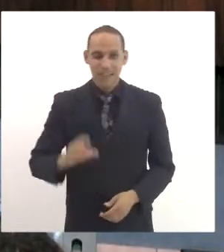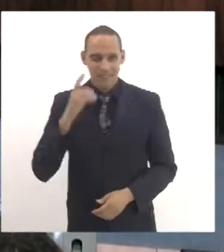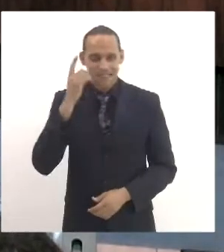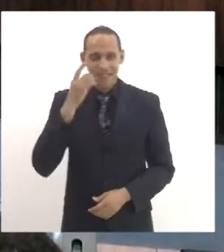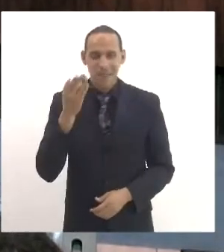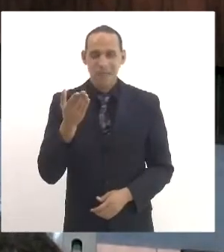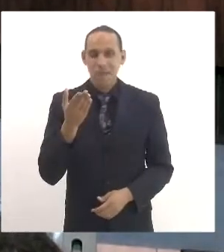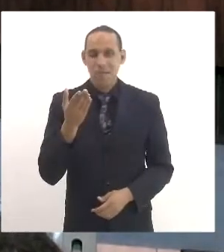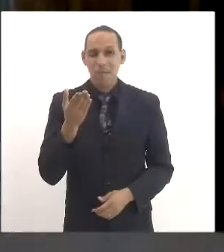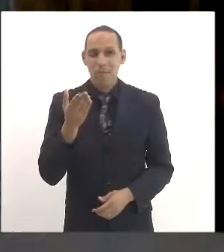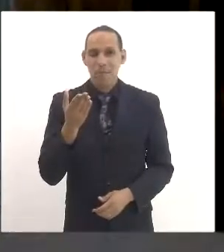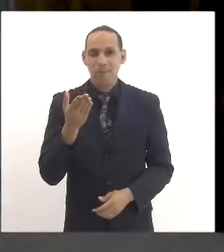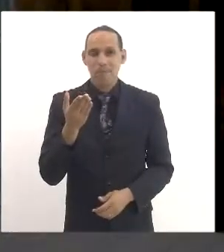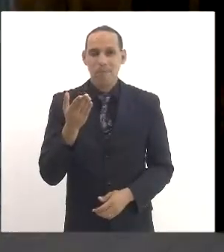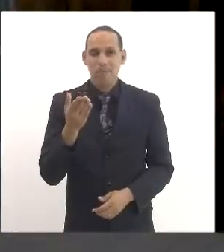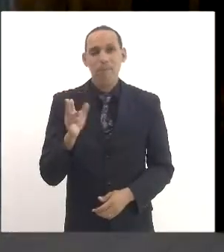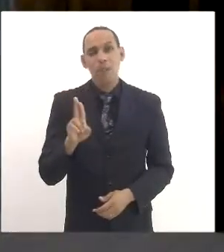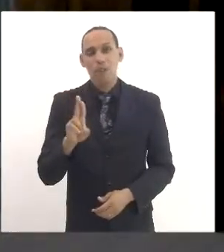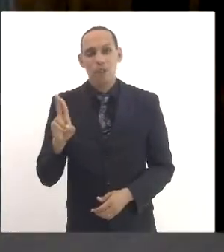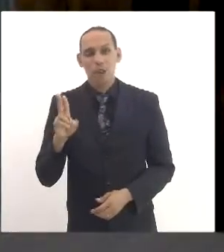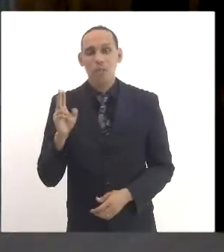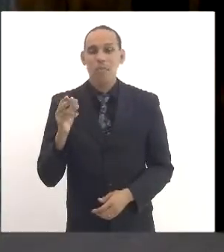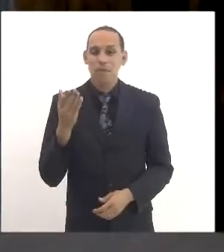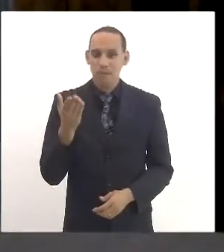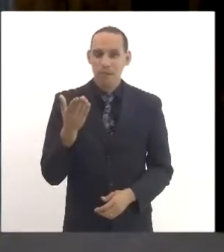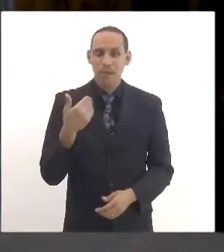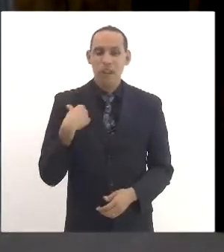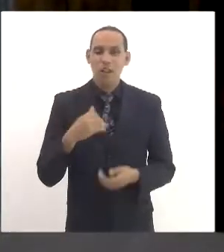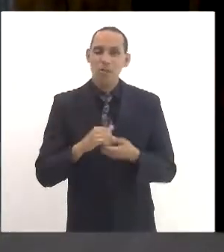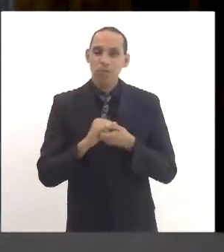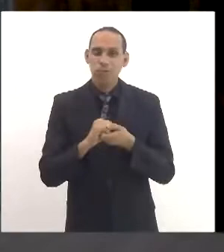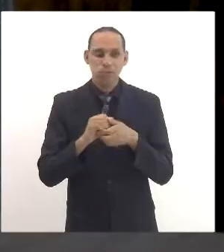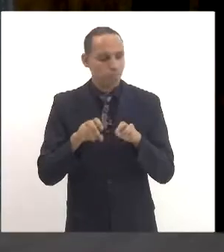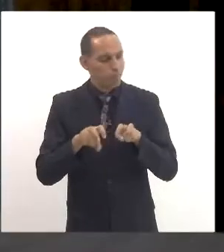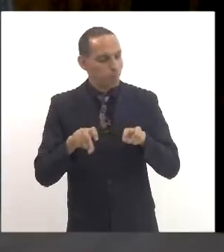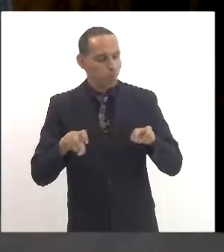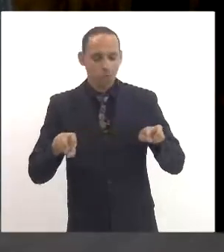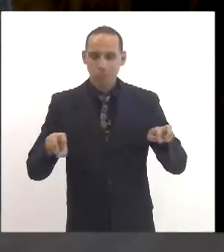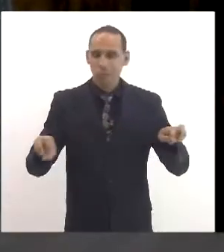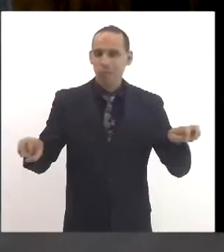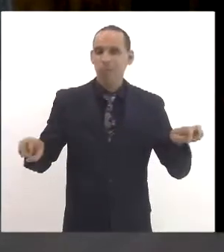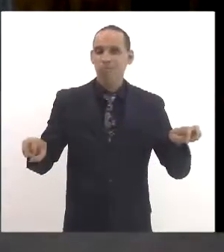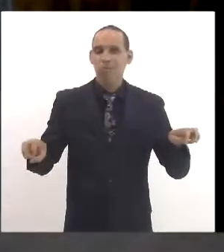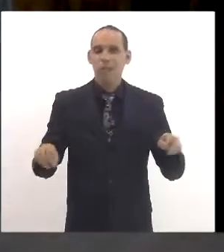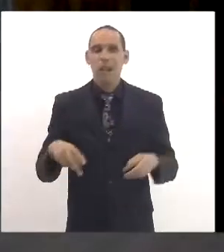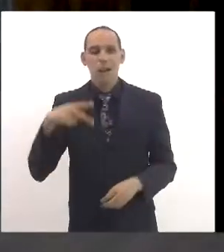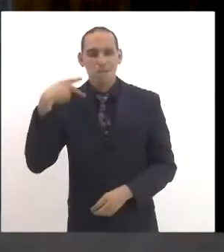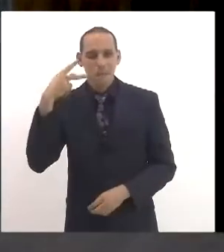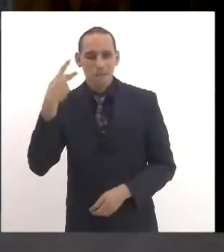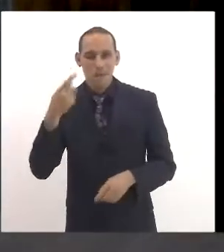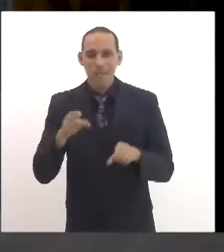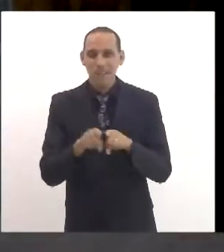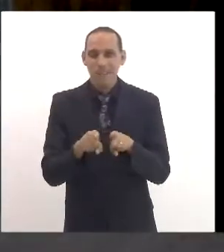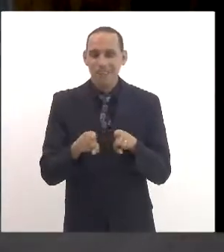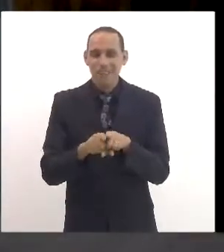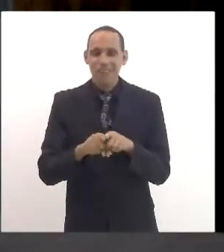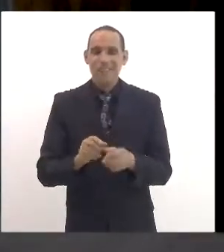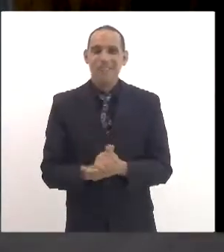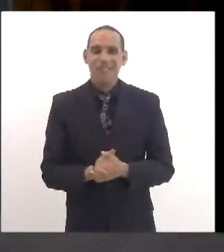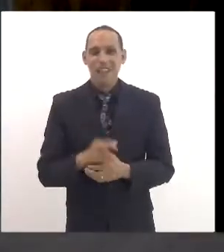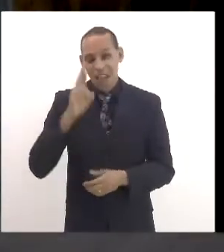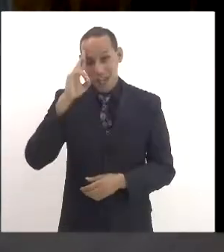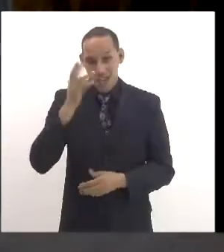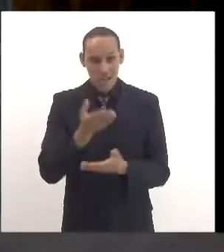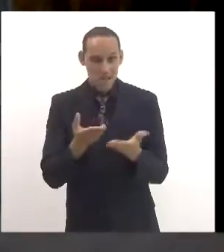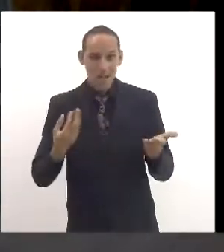Siciliano, em nome de quem eu saúdo os demais componentes da mesa, demais parlamentares e